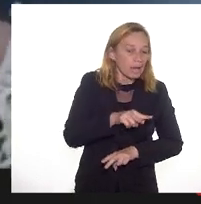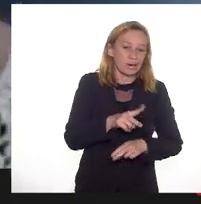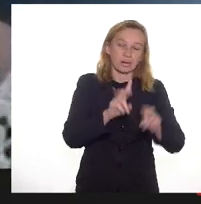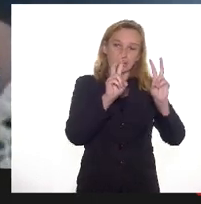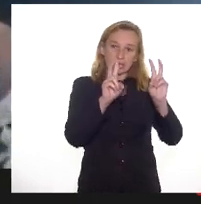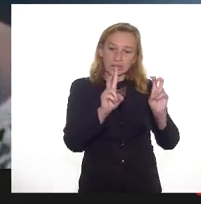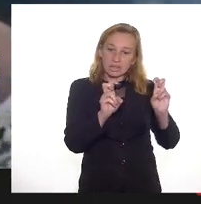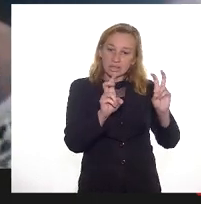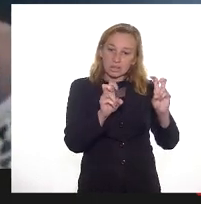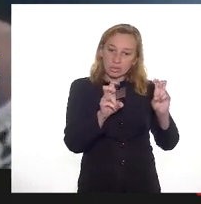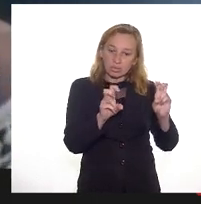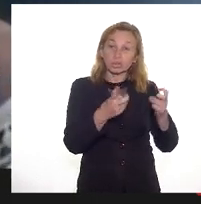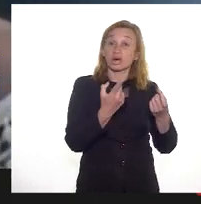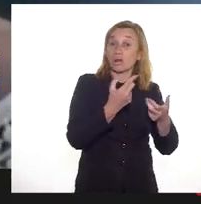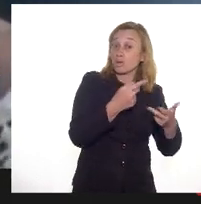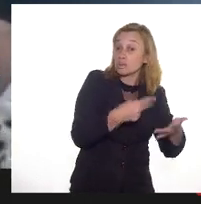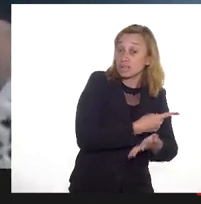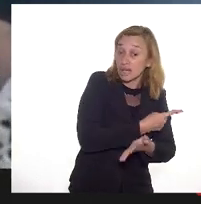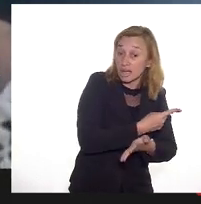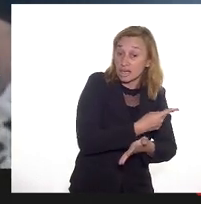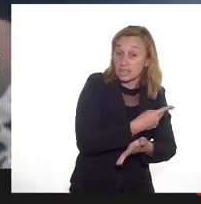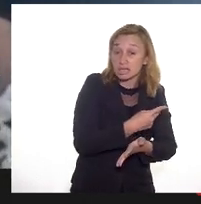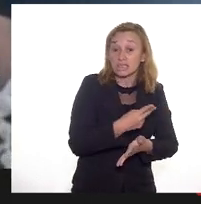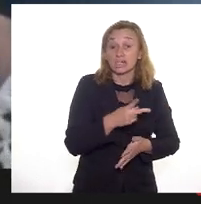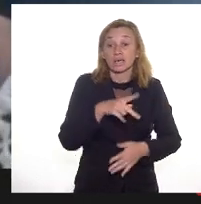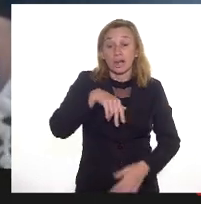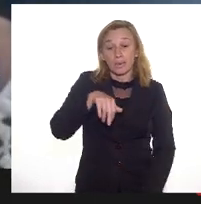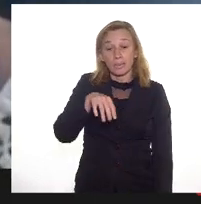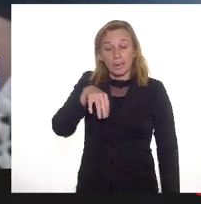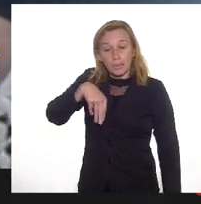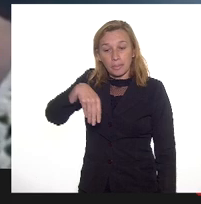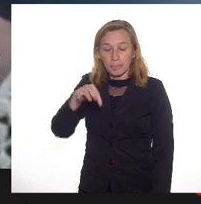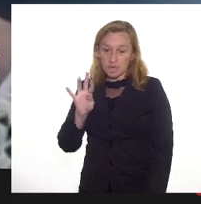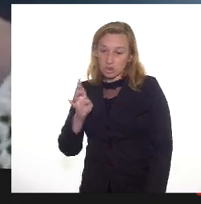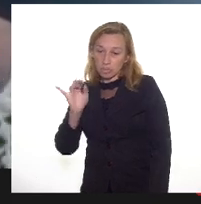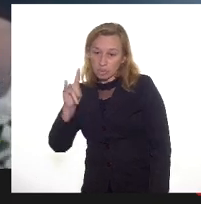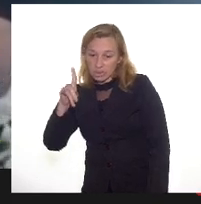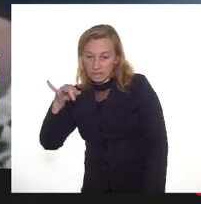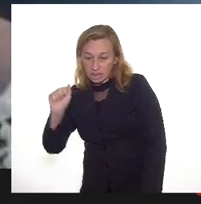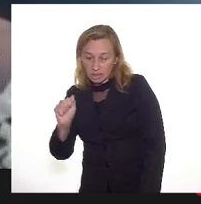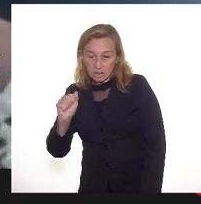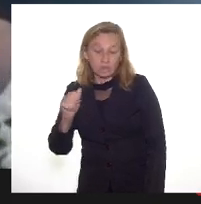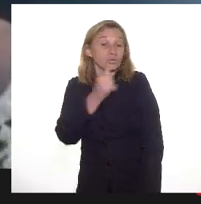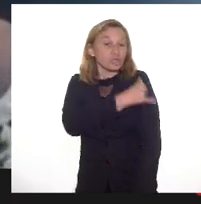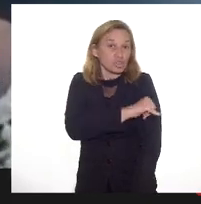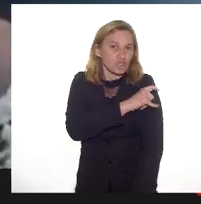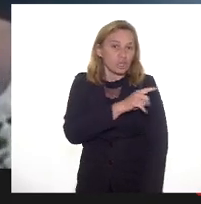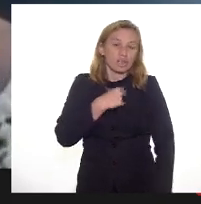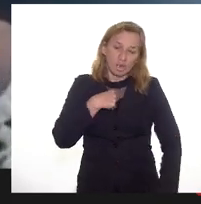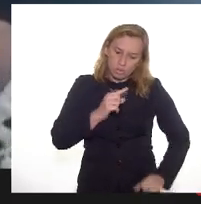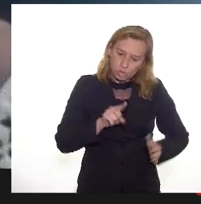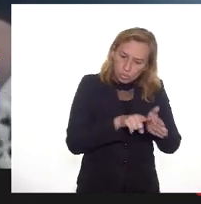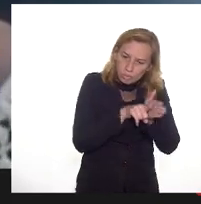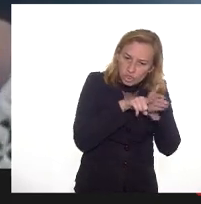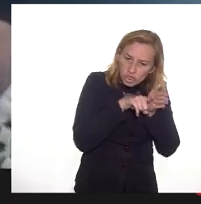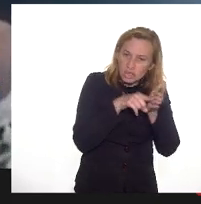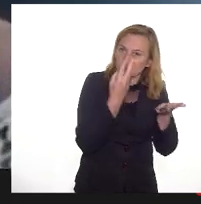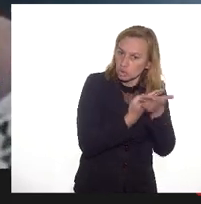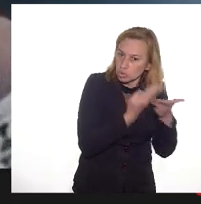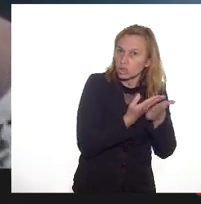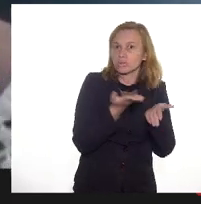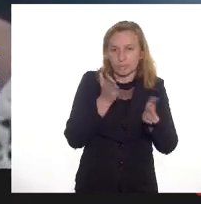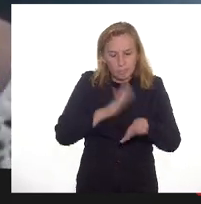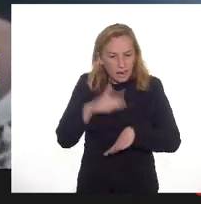casos específicos que acontecem na região metropolitana do Rio de Janeiro, né, que é onde eu tenho me dedicado a estudar. A professora Lana Lage vai